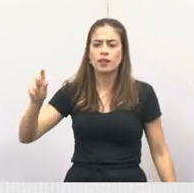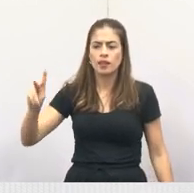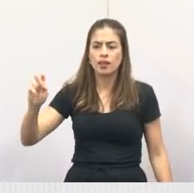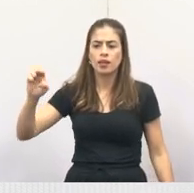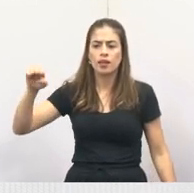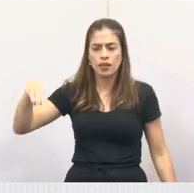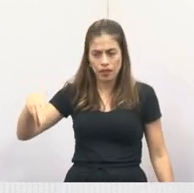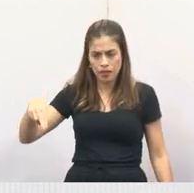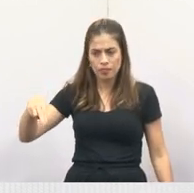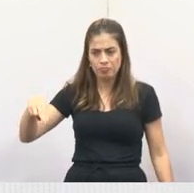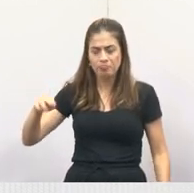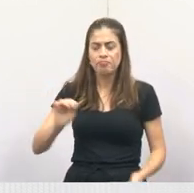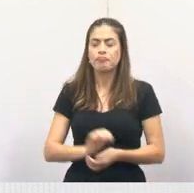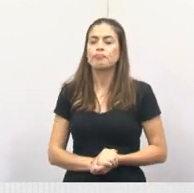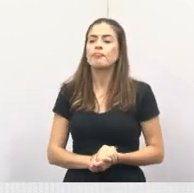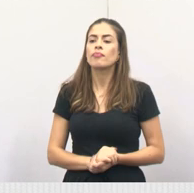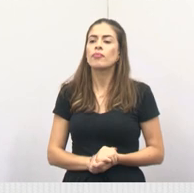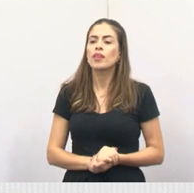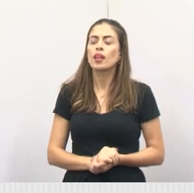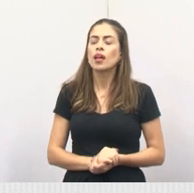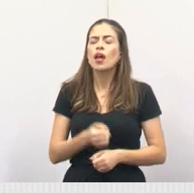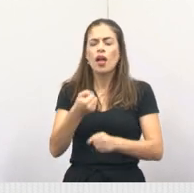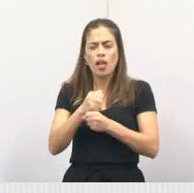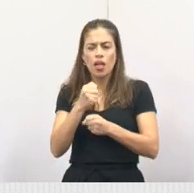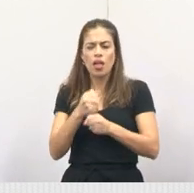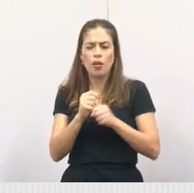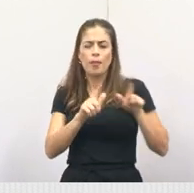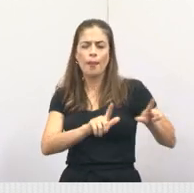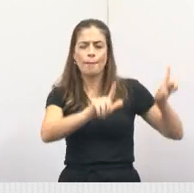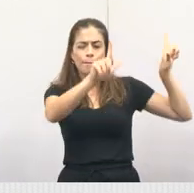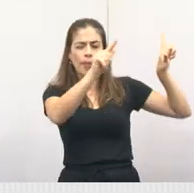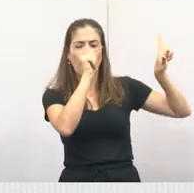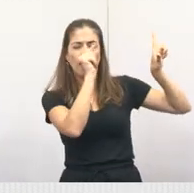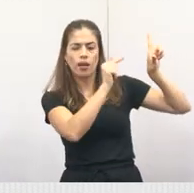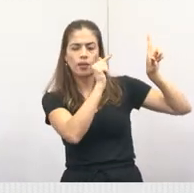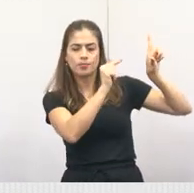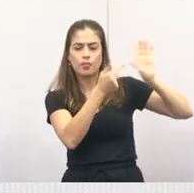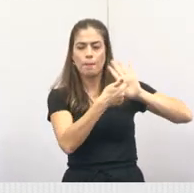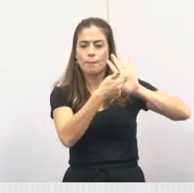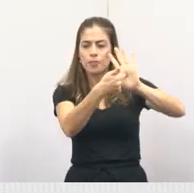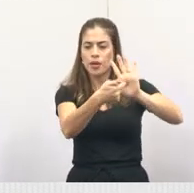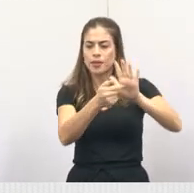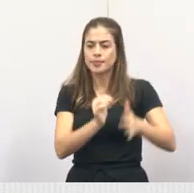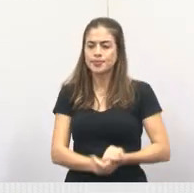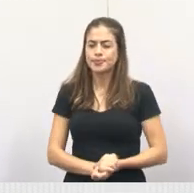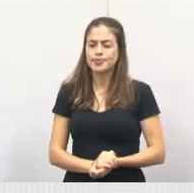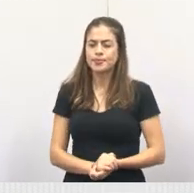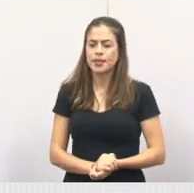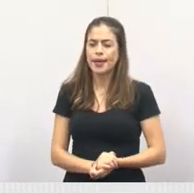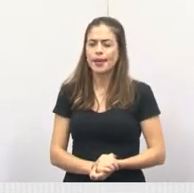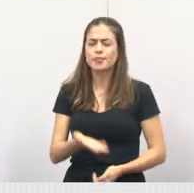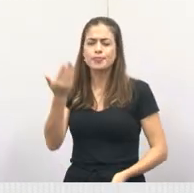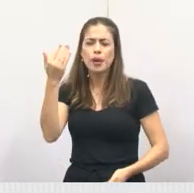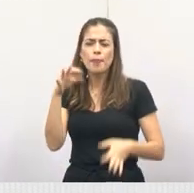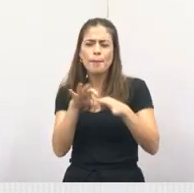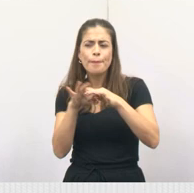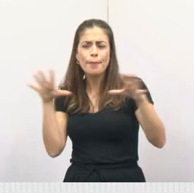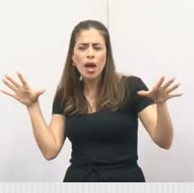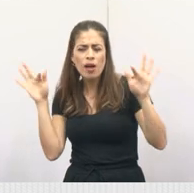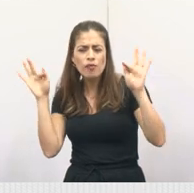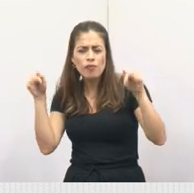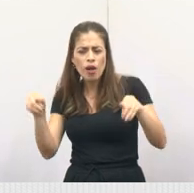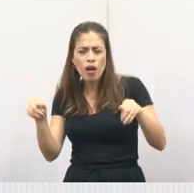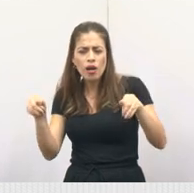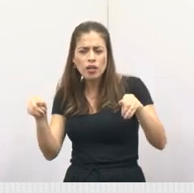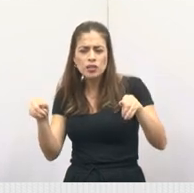Pensilvânia essa obra segunda placa que está instalada no local ela devia ter sido entregue finalizada